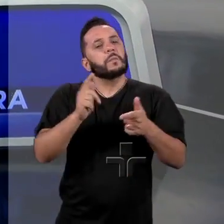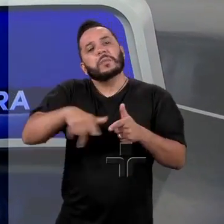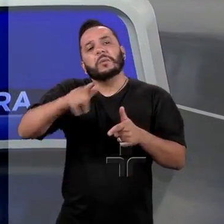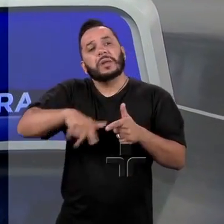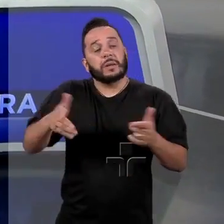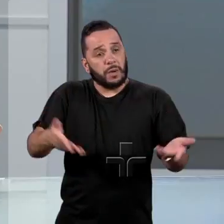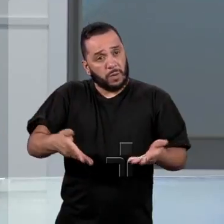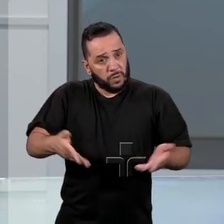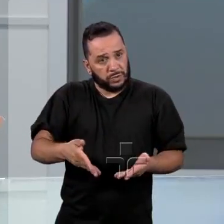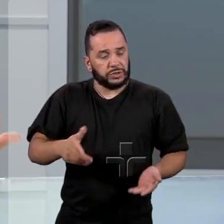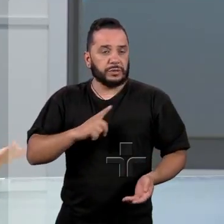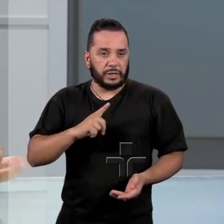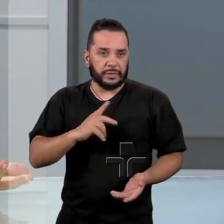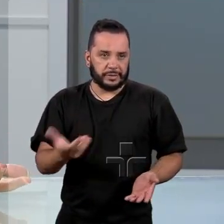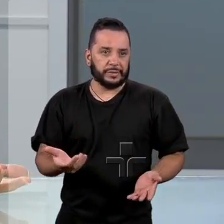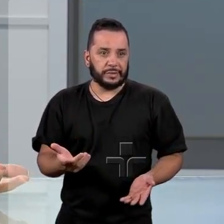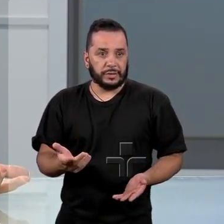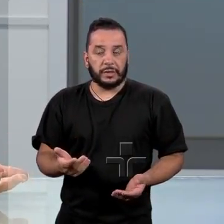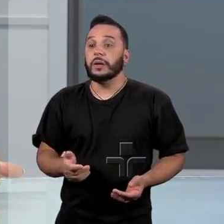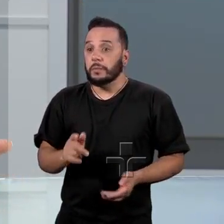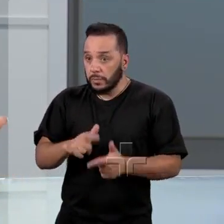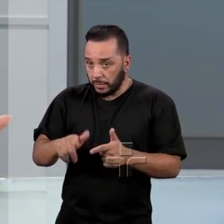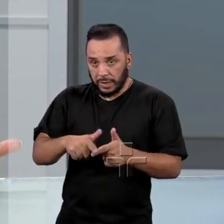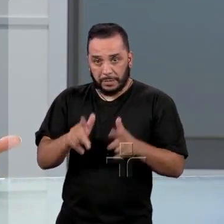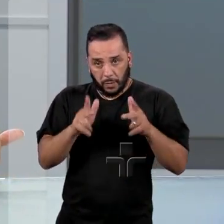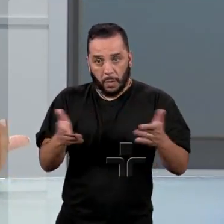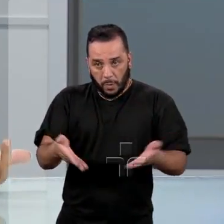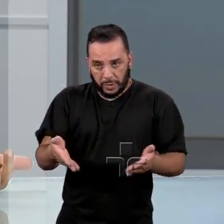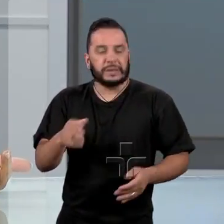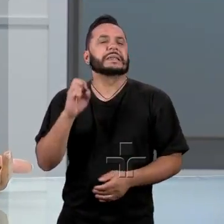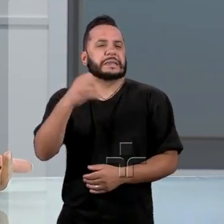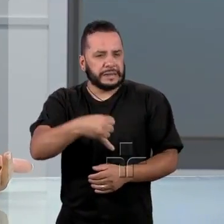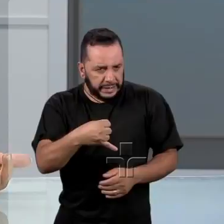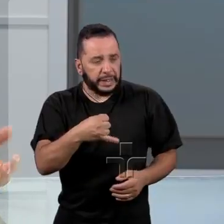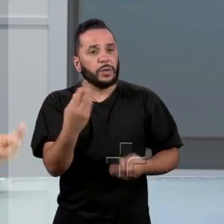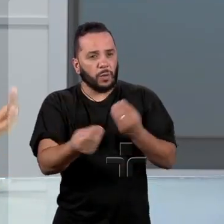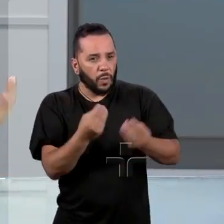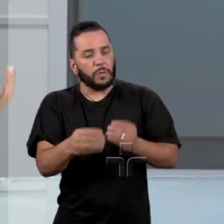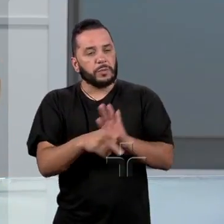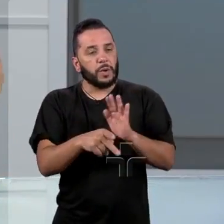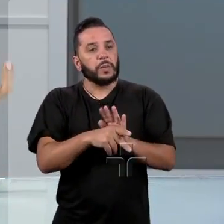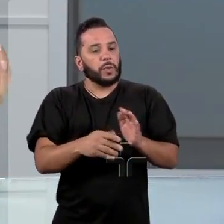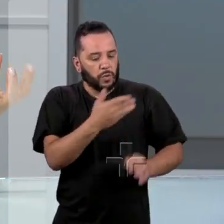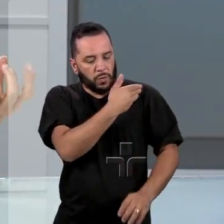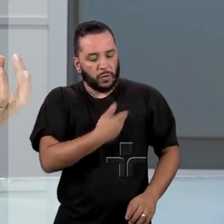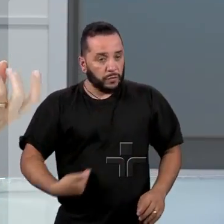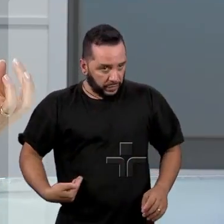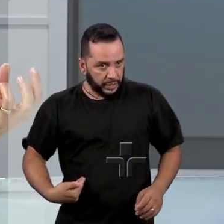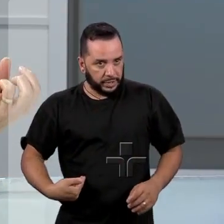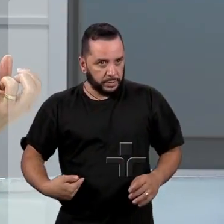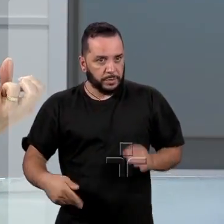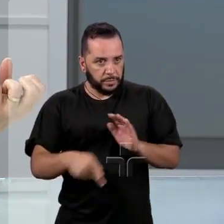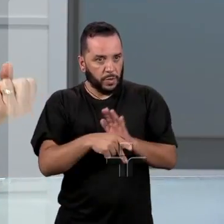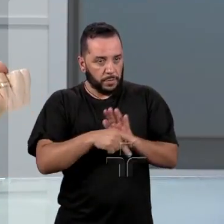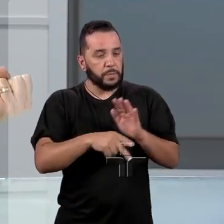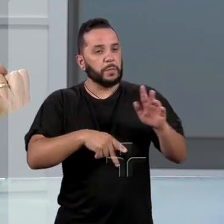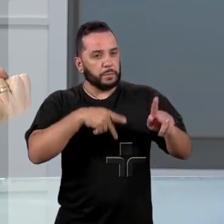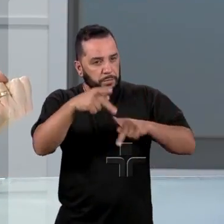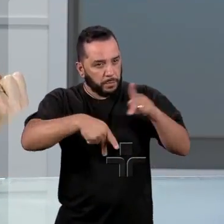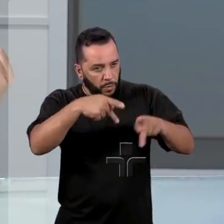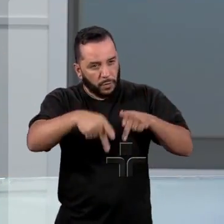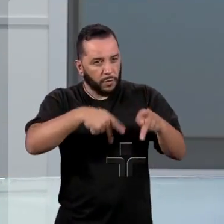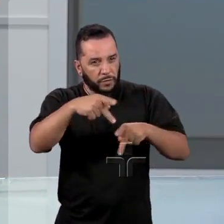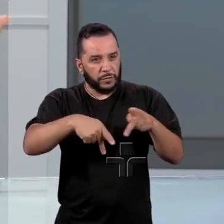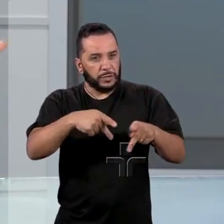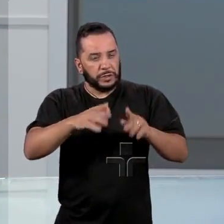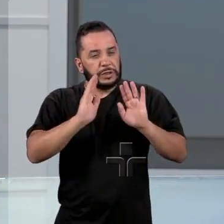gente está vendo atualmente. Muito atual. Muito atual. Como que governos populistas estão, através de uma gradual erosão das